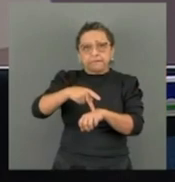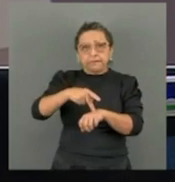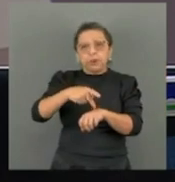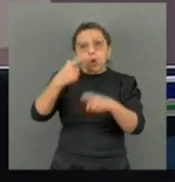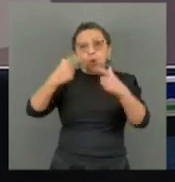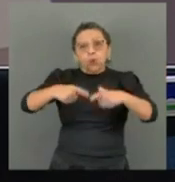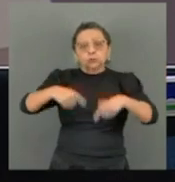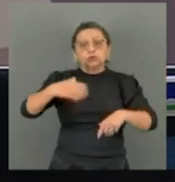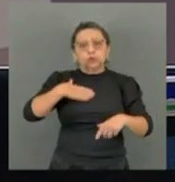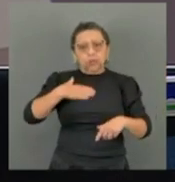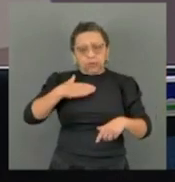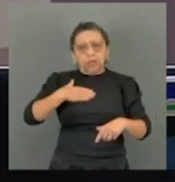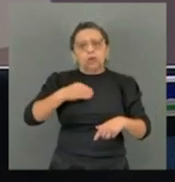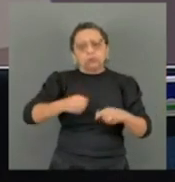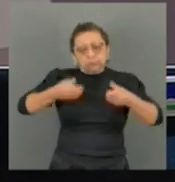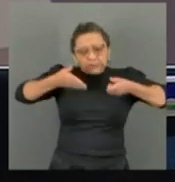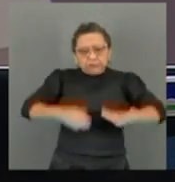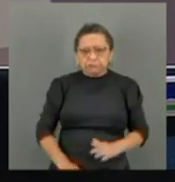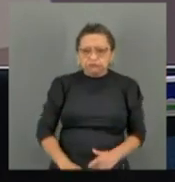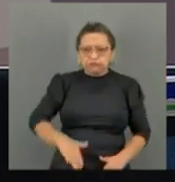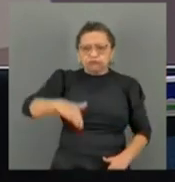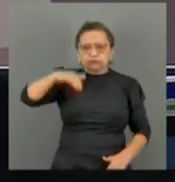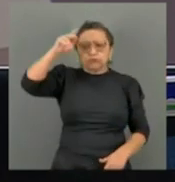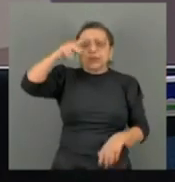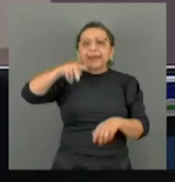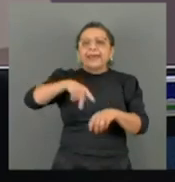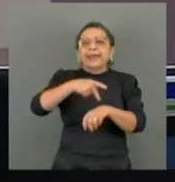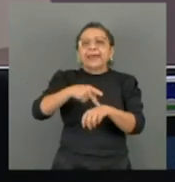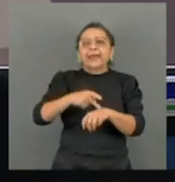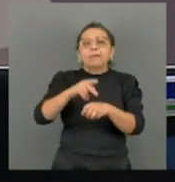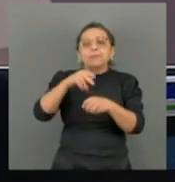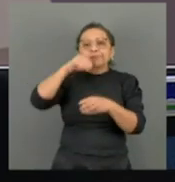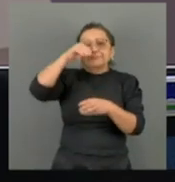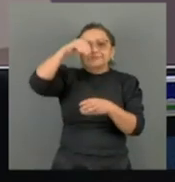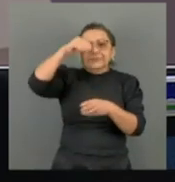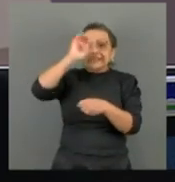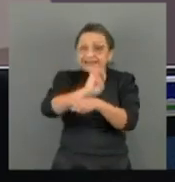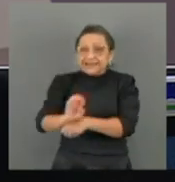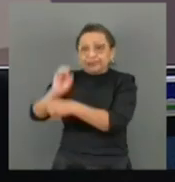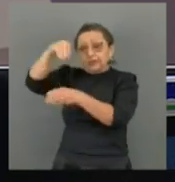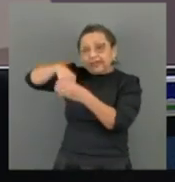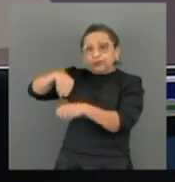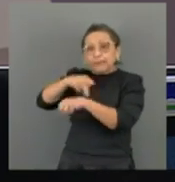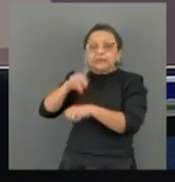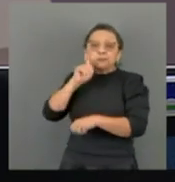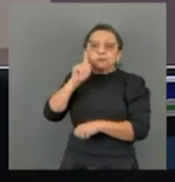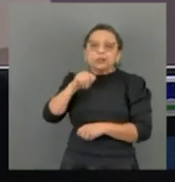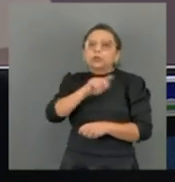eu me cresci, Colorado, eles retiraram